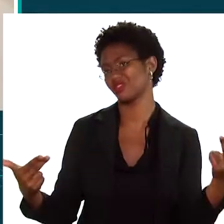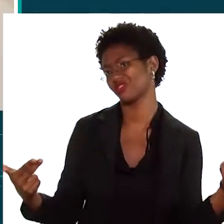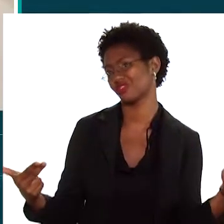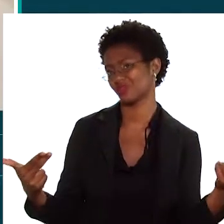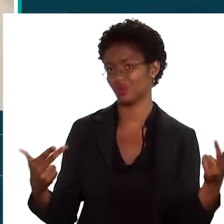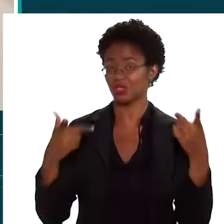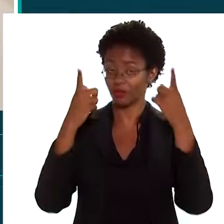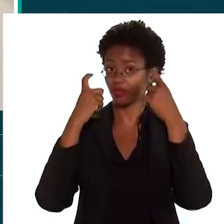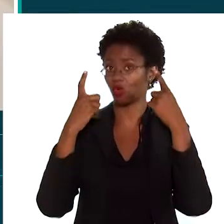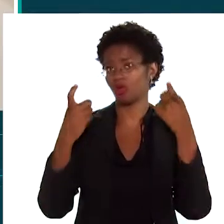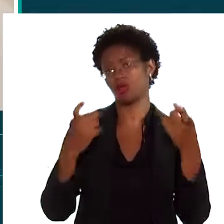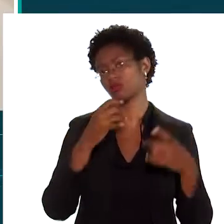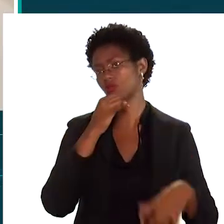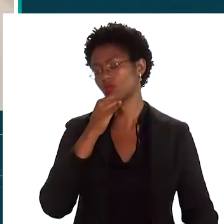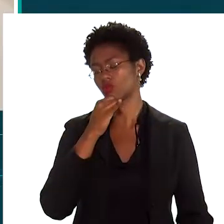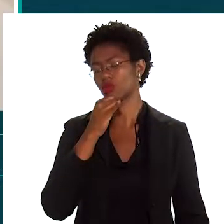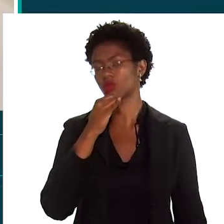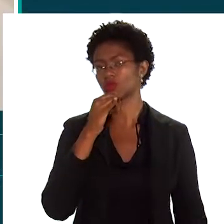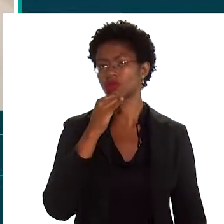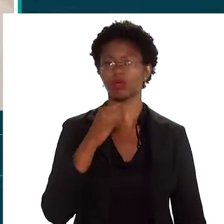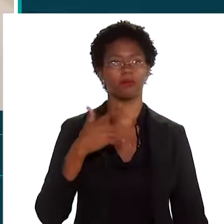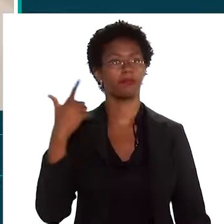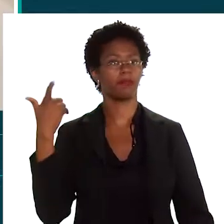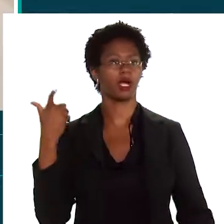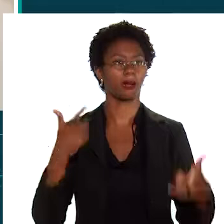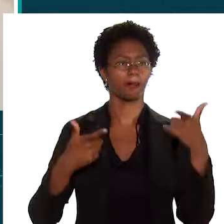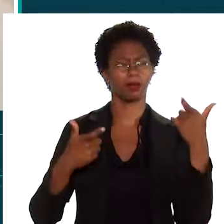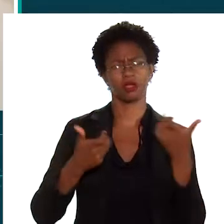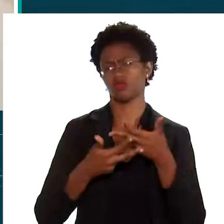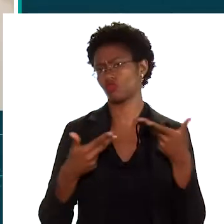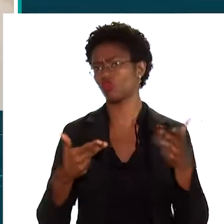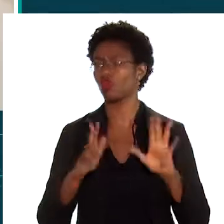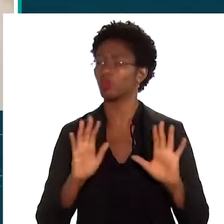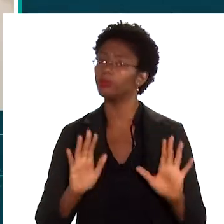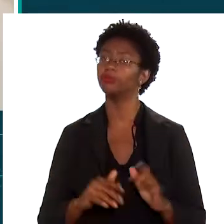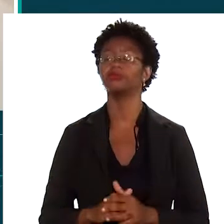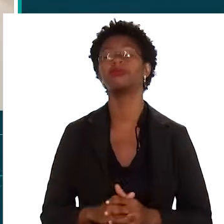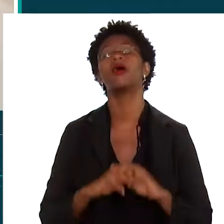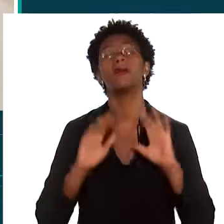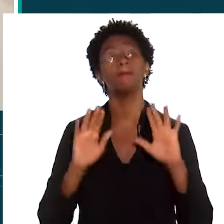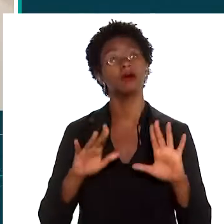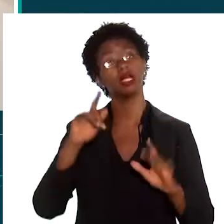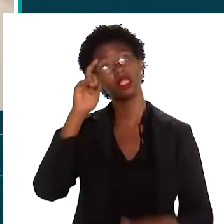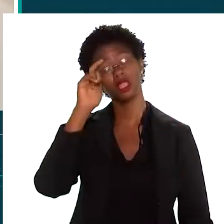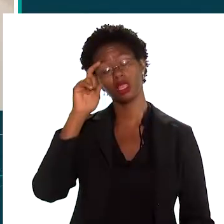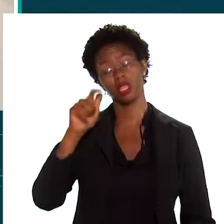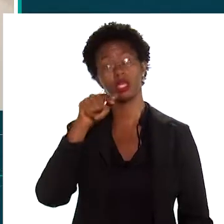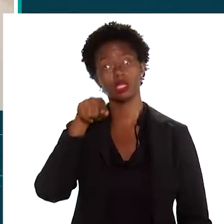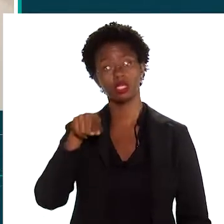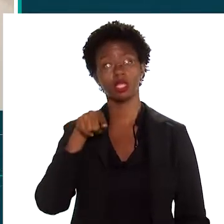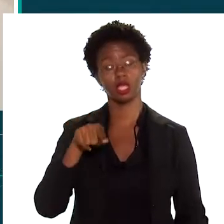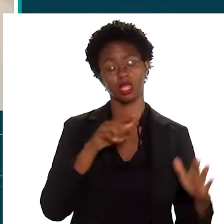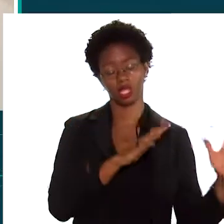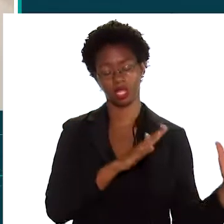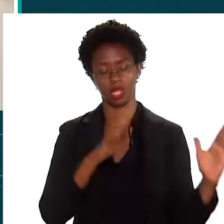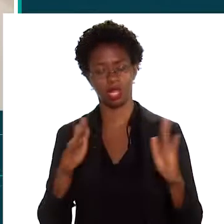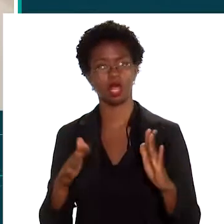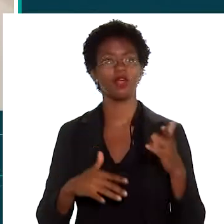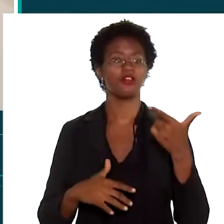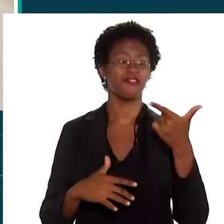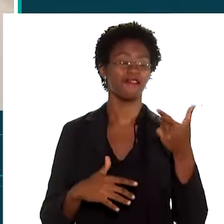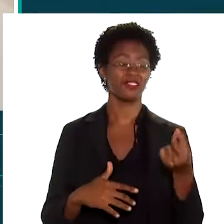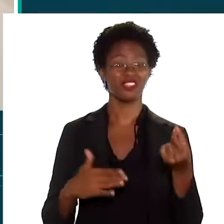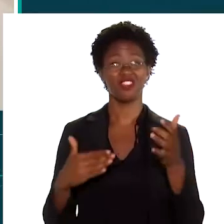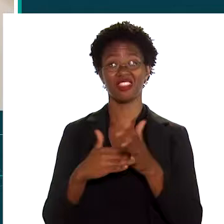causas violentas, as causas ligadas a mortes violentas. E interessante que dentro dessa faixa